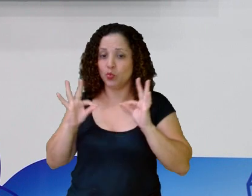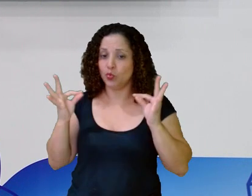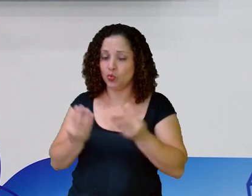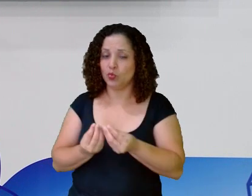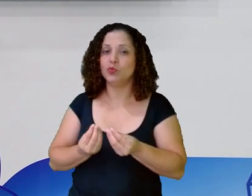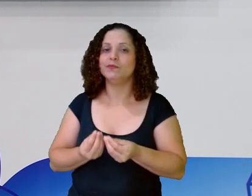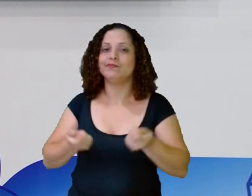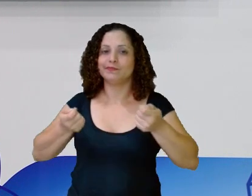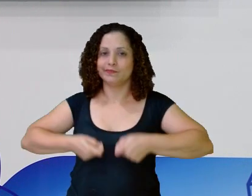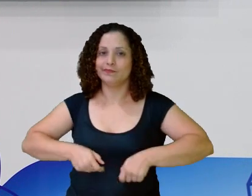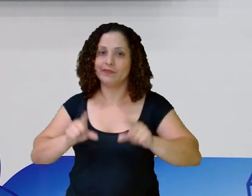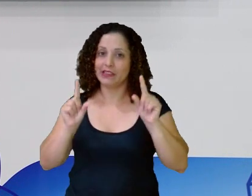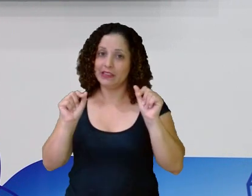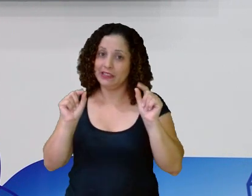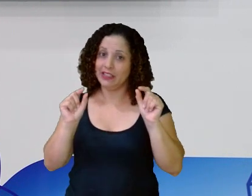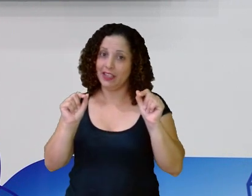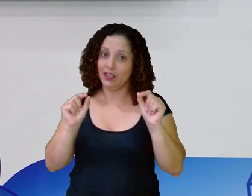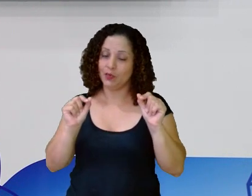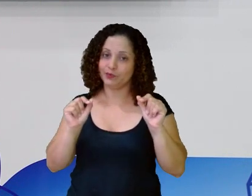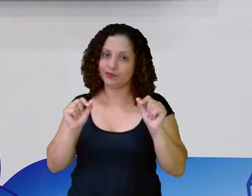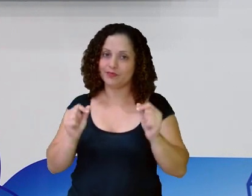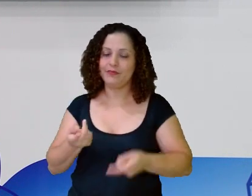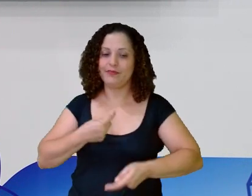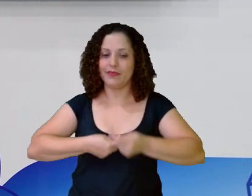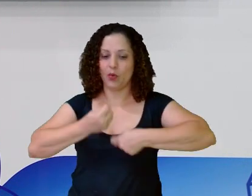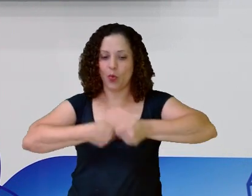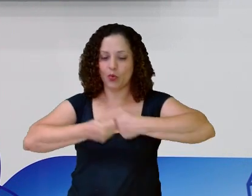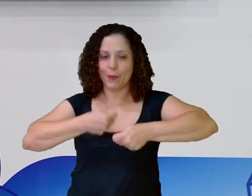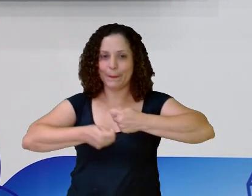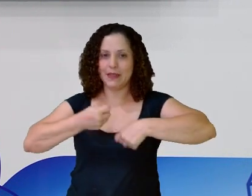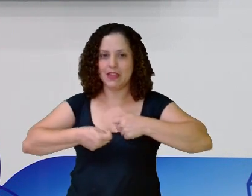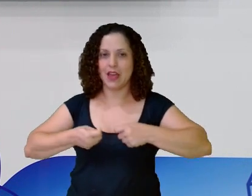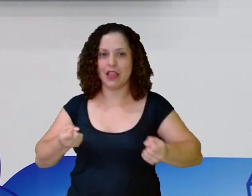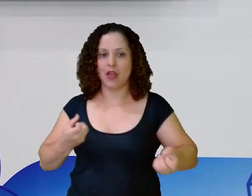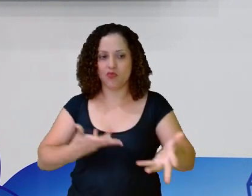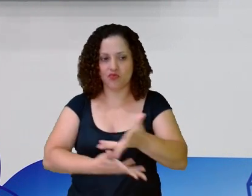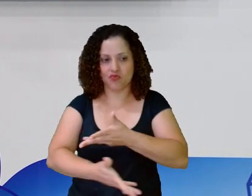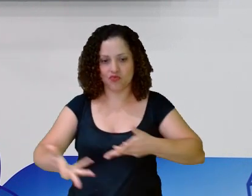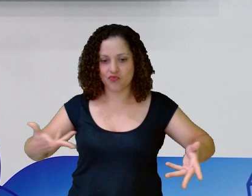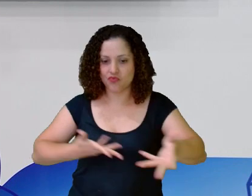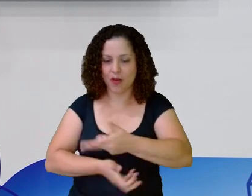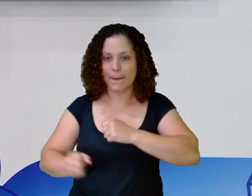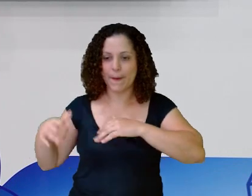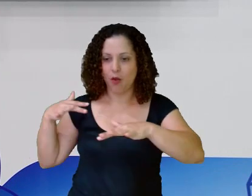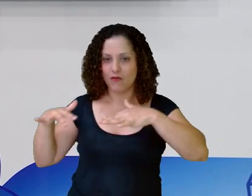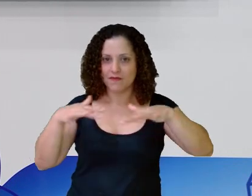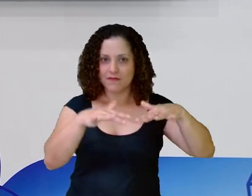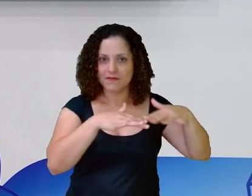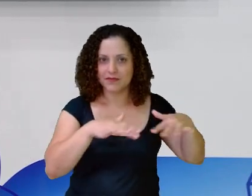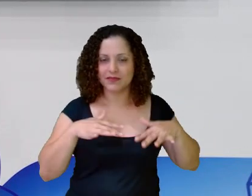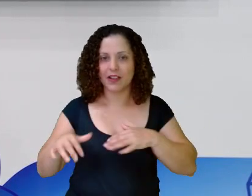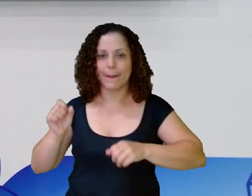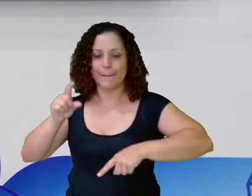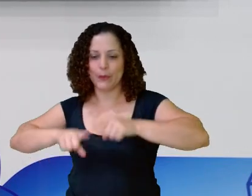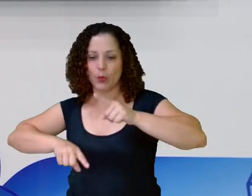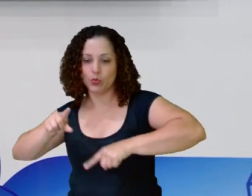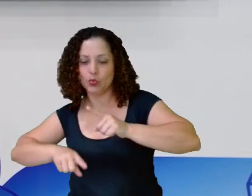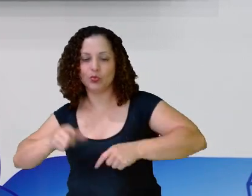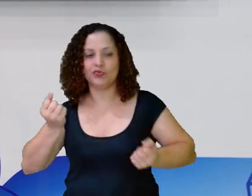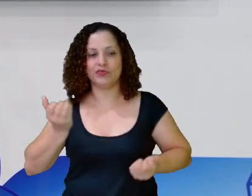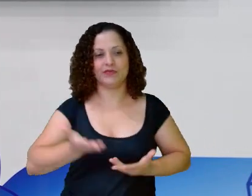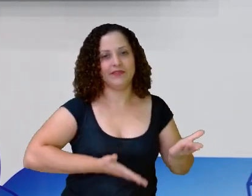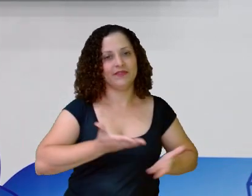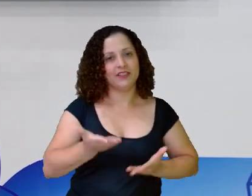girar em torno desse capital, vai fazer com que a economia circule. Então, quanto mais produtos, quanto mais serviços